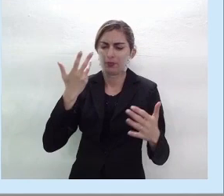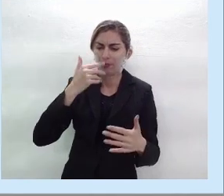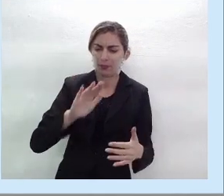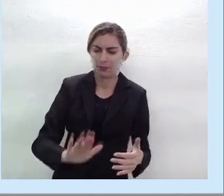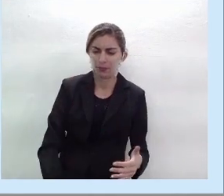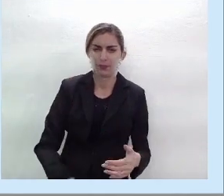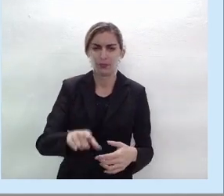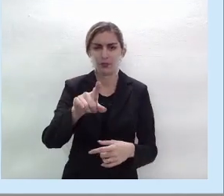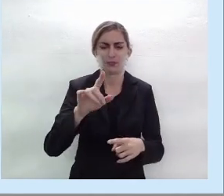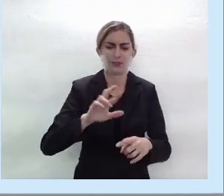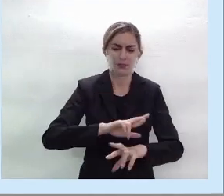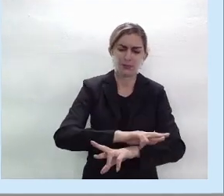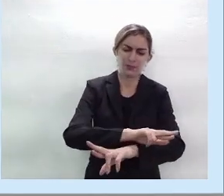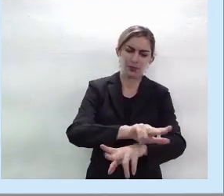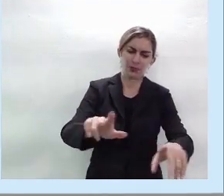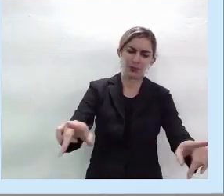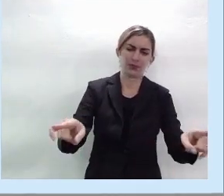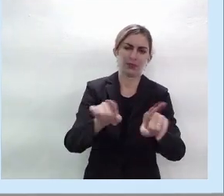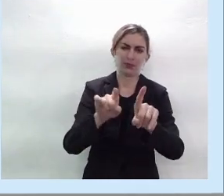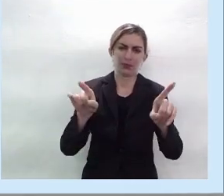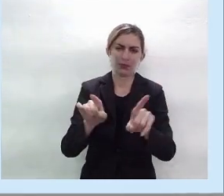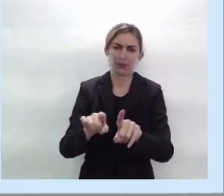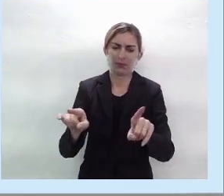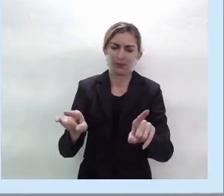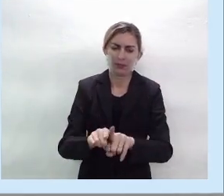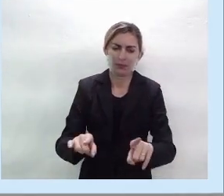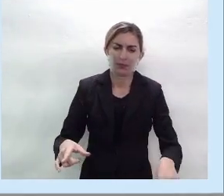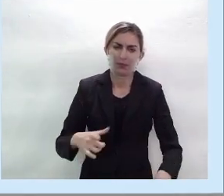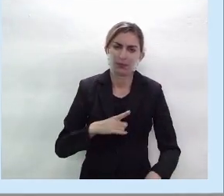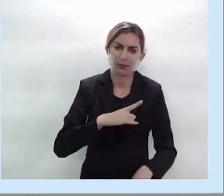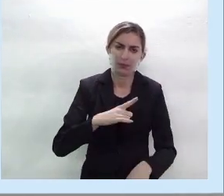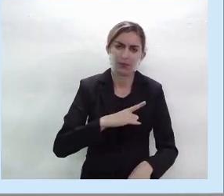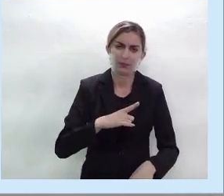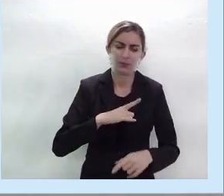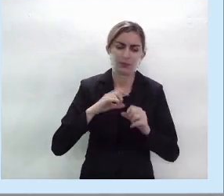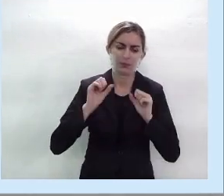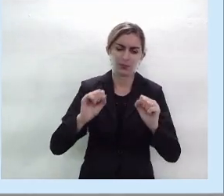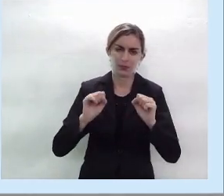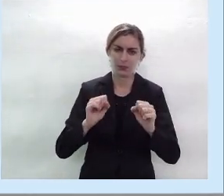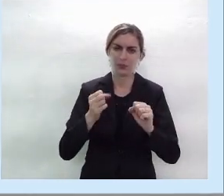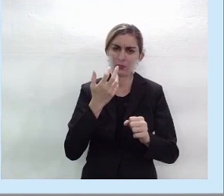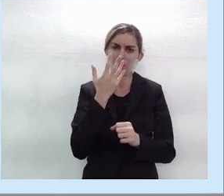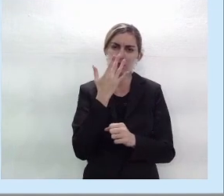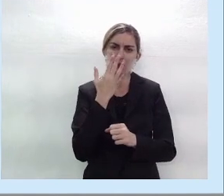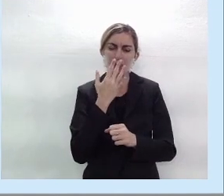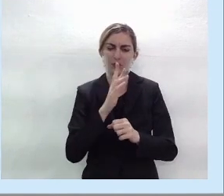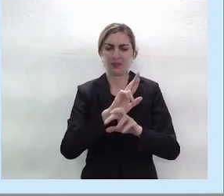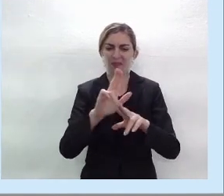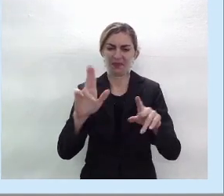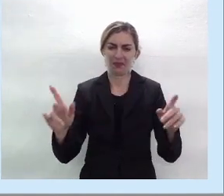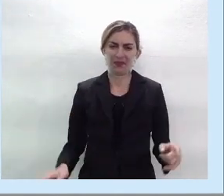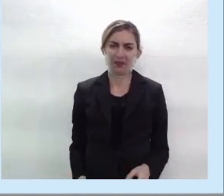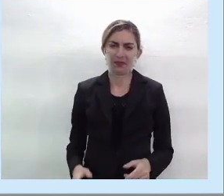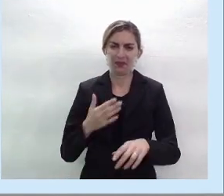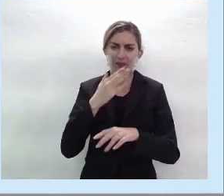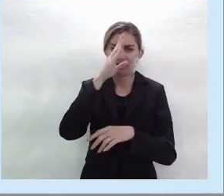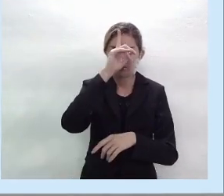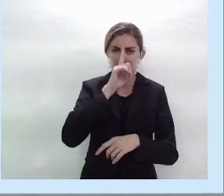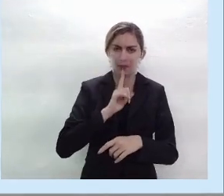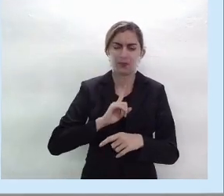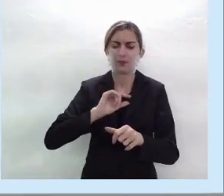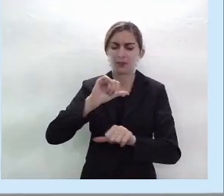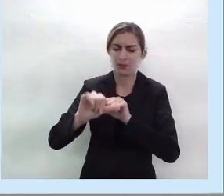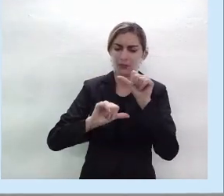E quando criança, você tem uma infinidade aí também maior de coloração de faixa. Então, você pode começar